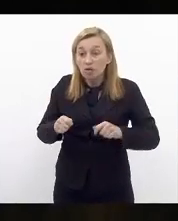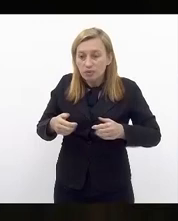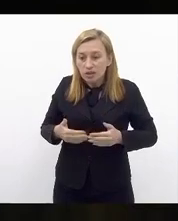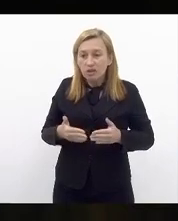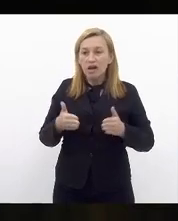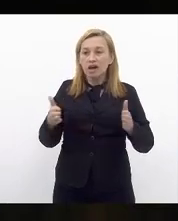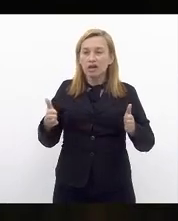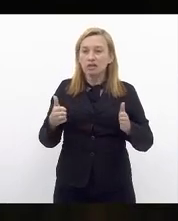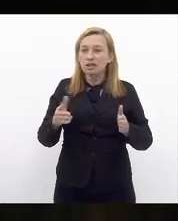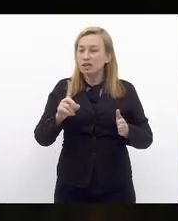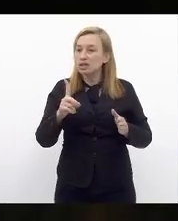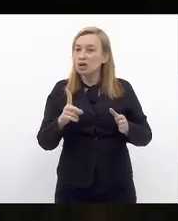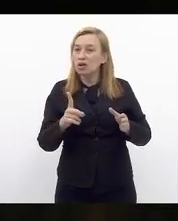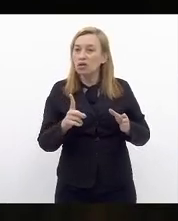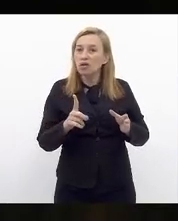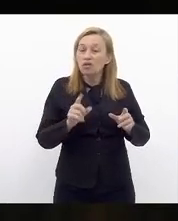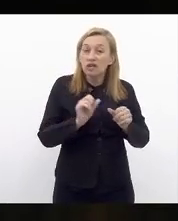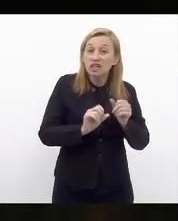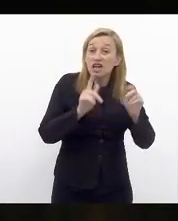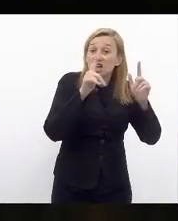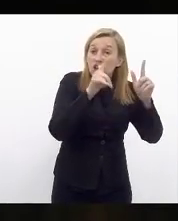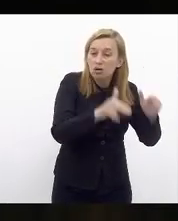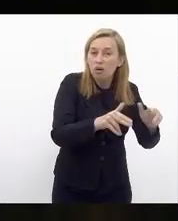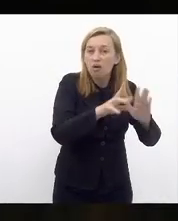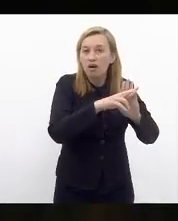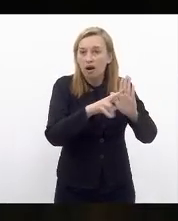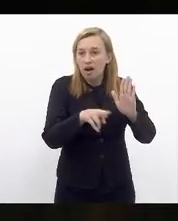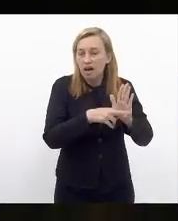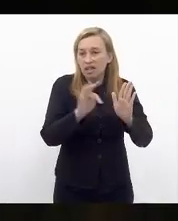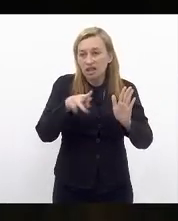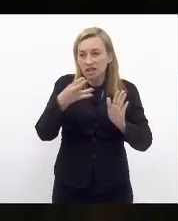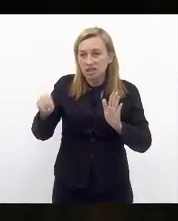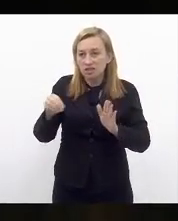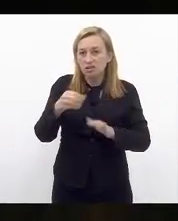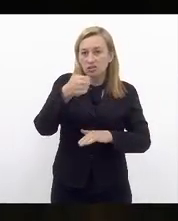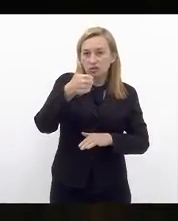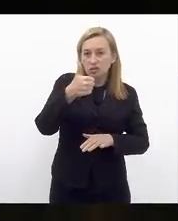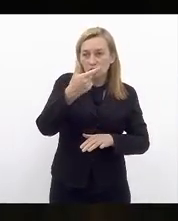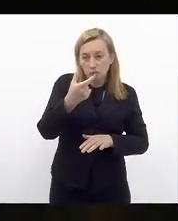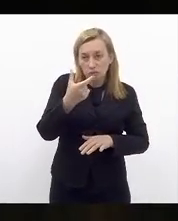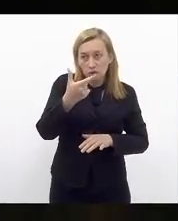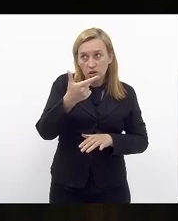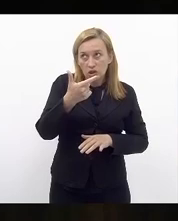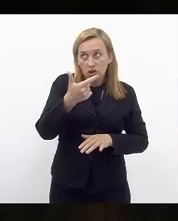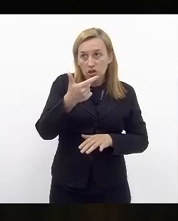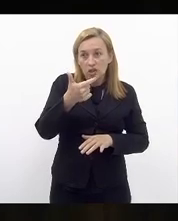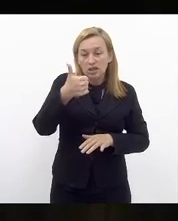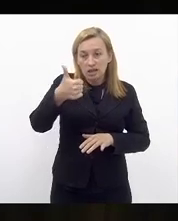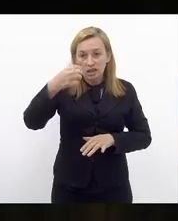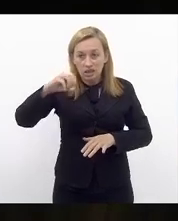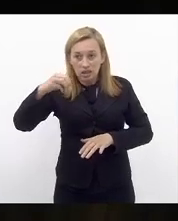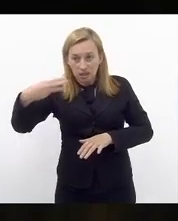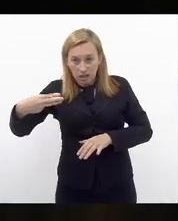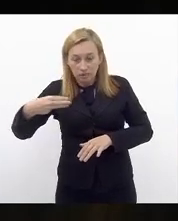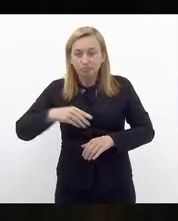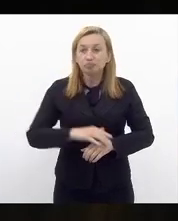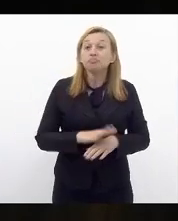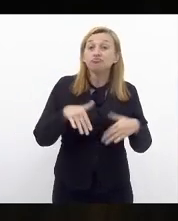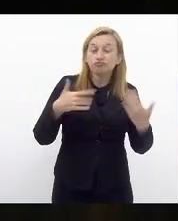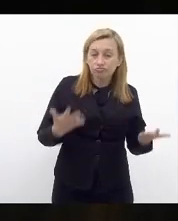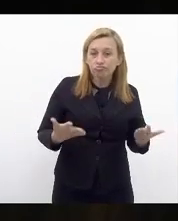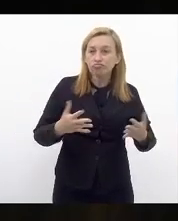de não se reproduzir exatamente a regra de transição da emenda constitucional nº 20-a 103 perdão